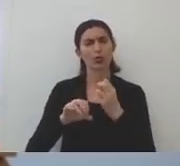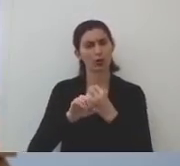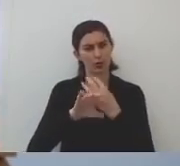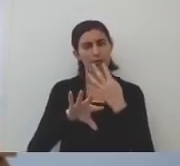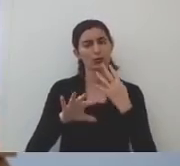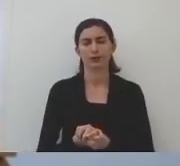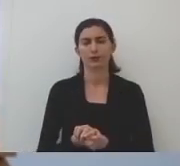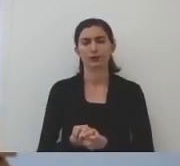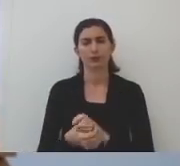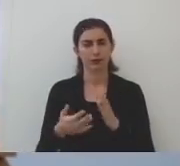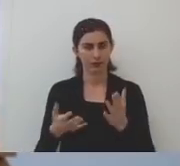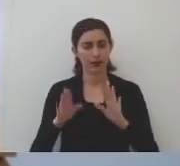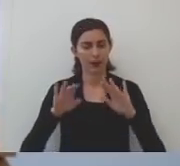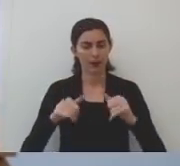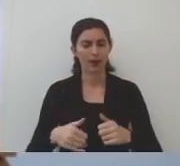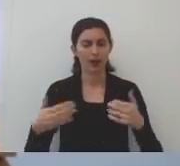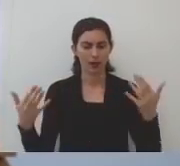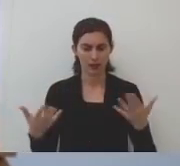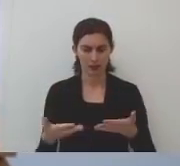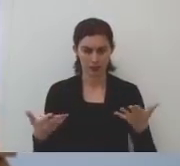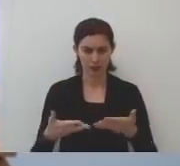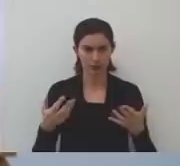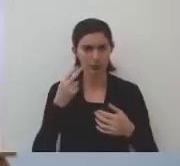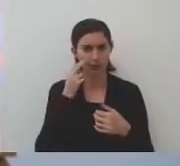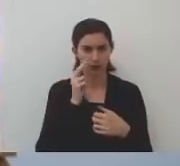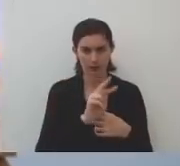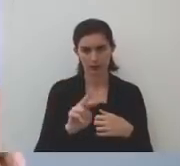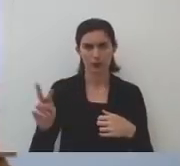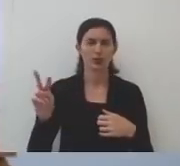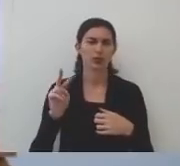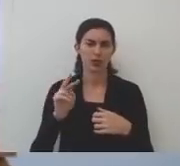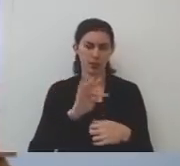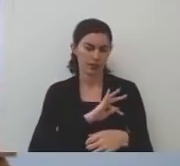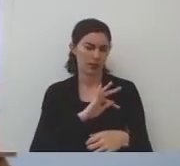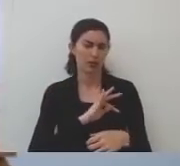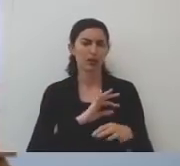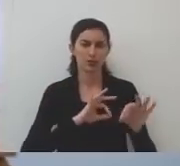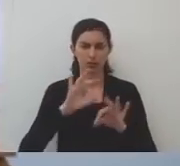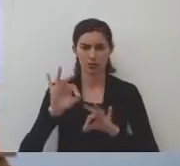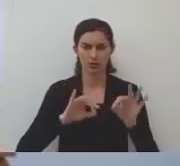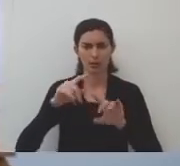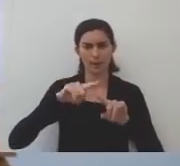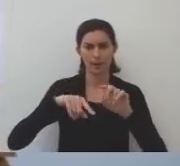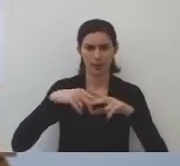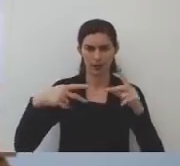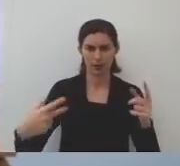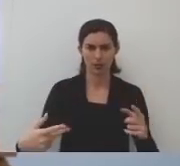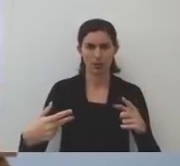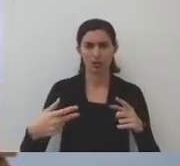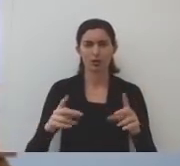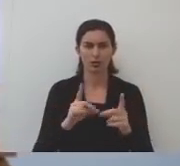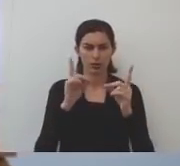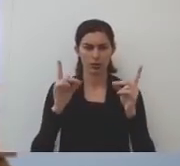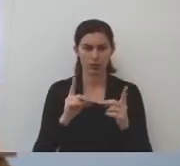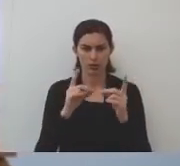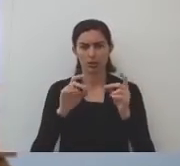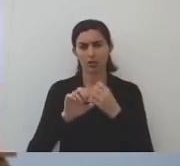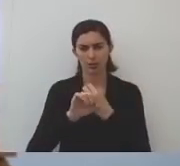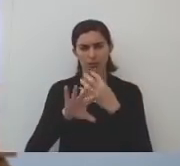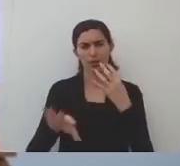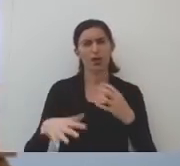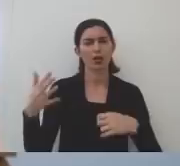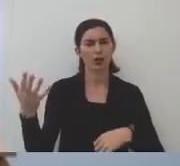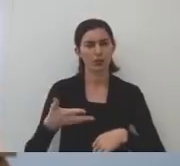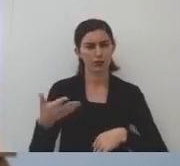à distância. Bem, pessoal, agora que a gente já viu as técnicas de elaboração do material didático em